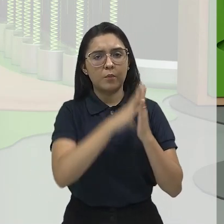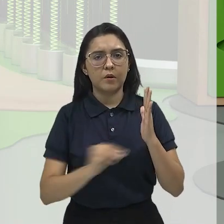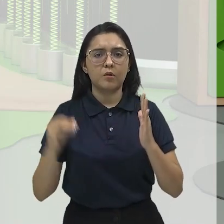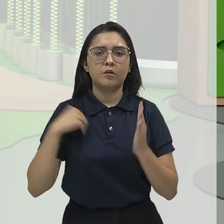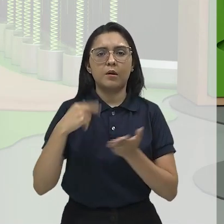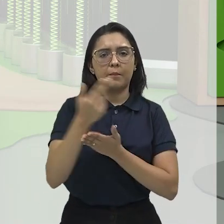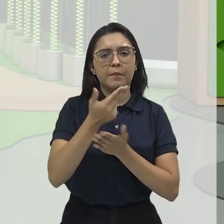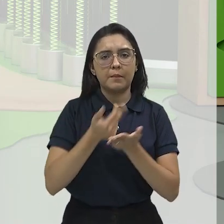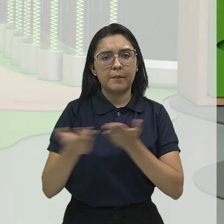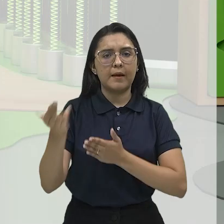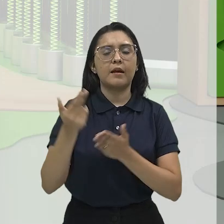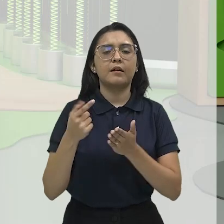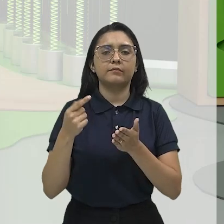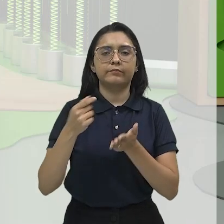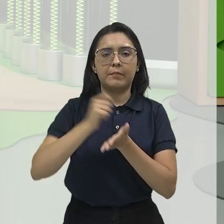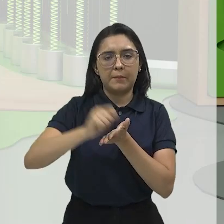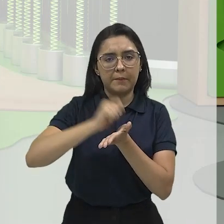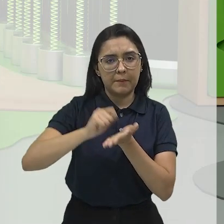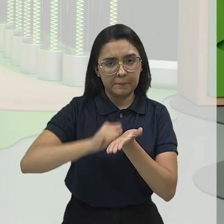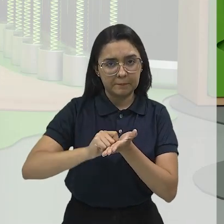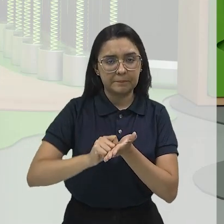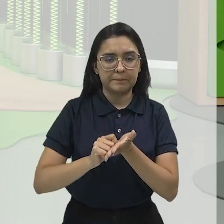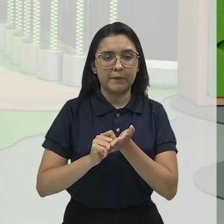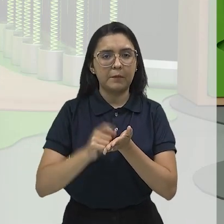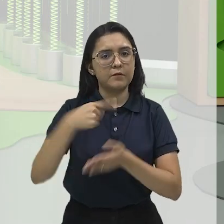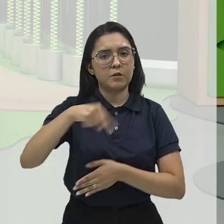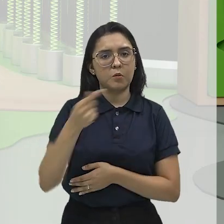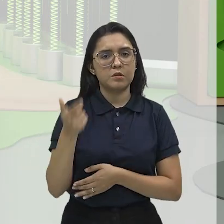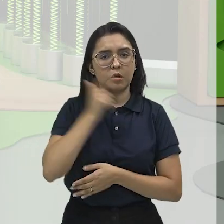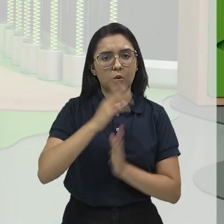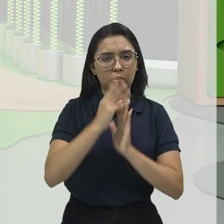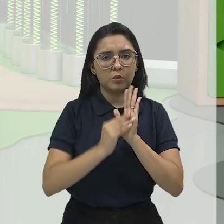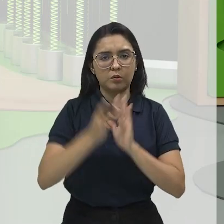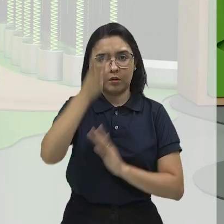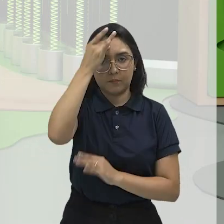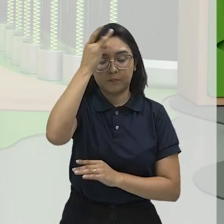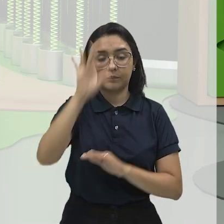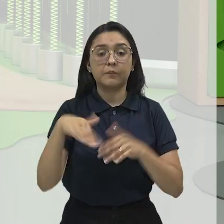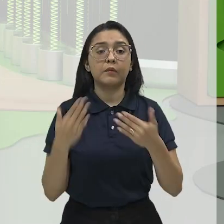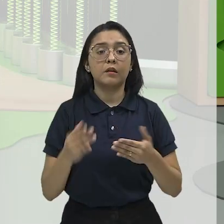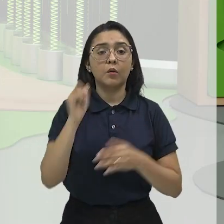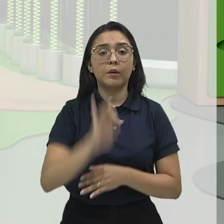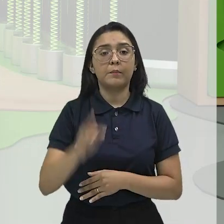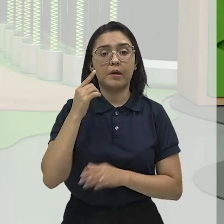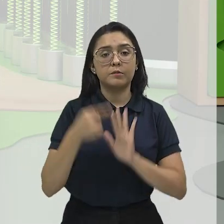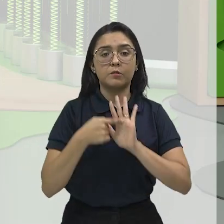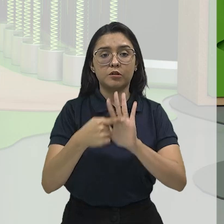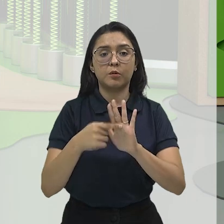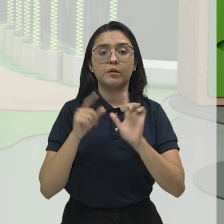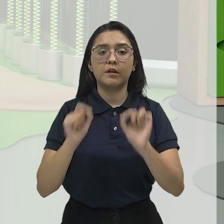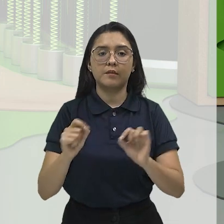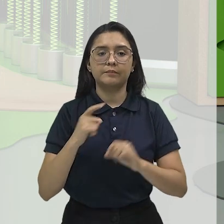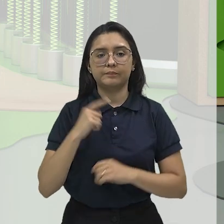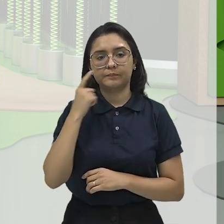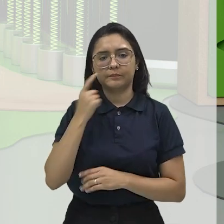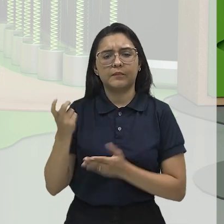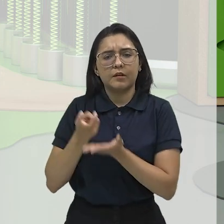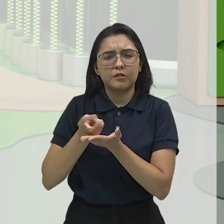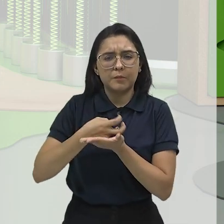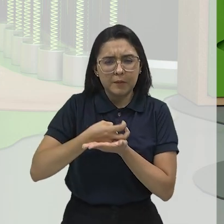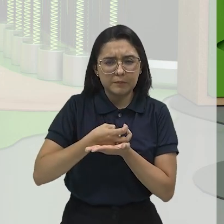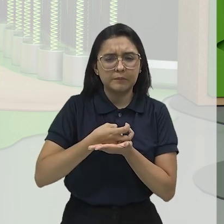esse conteúdo. O que vocês podem ver aí nessas imagens, né? O desenvolvimento do indivíduo, né?